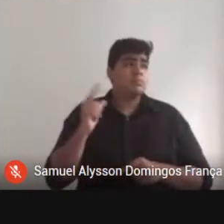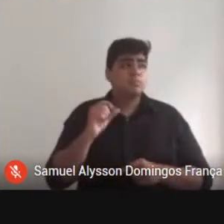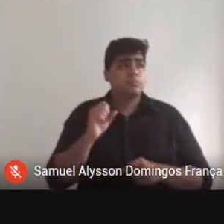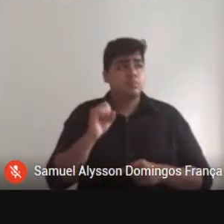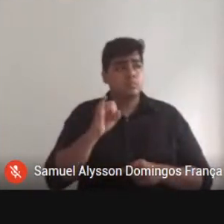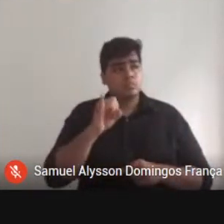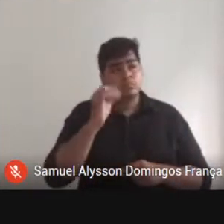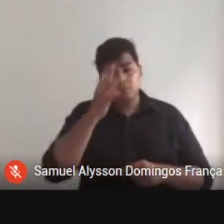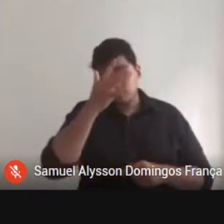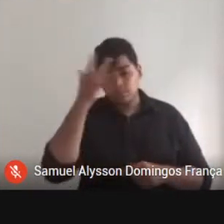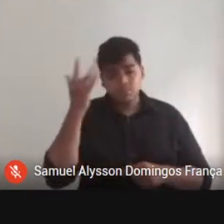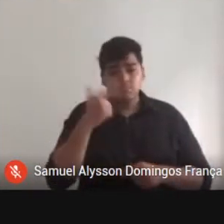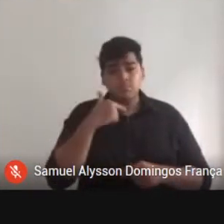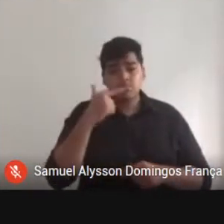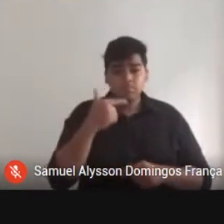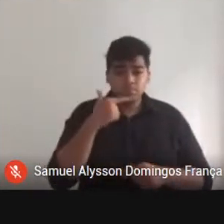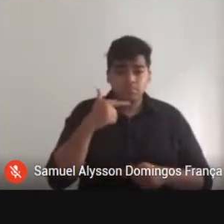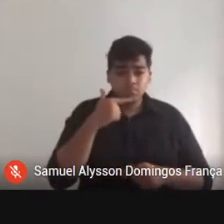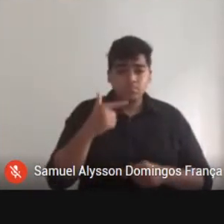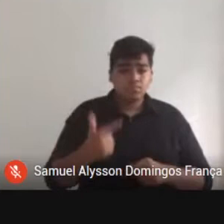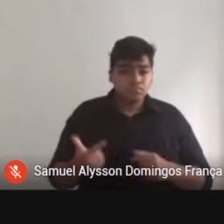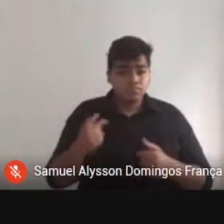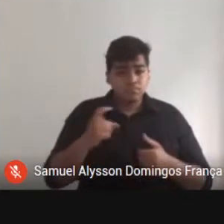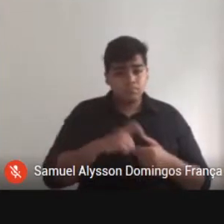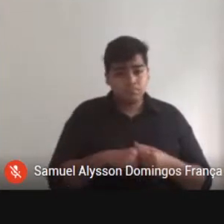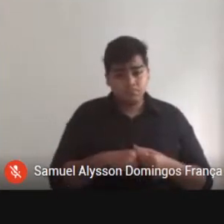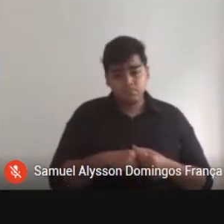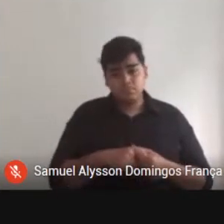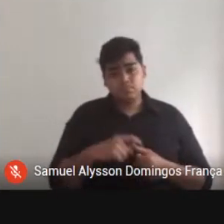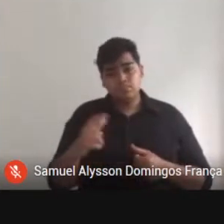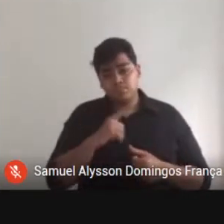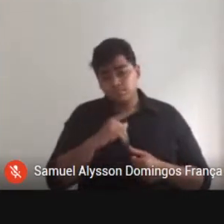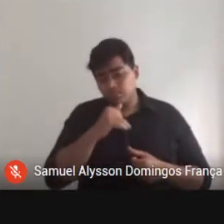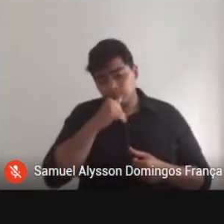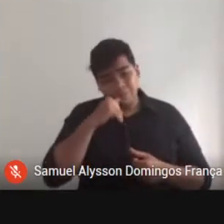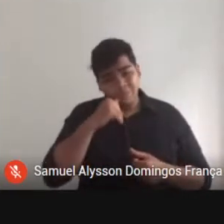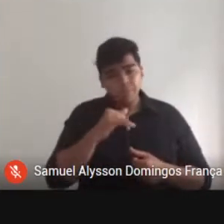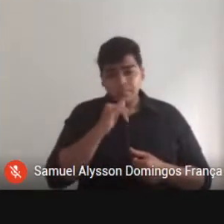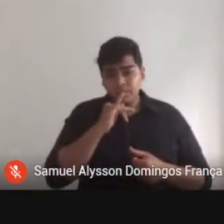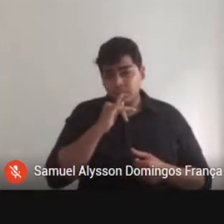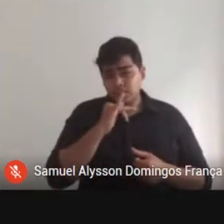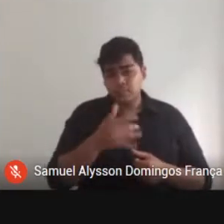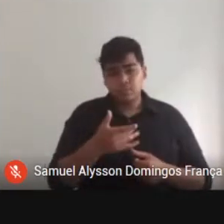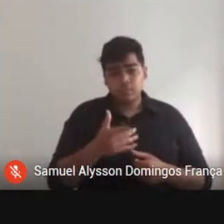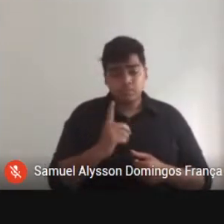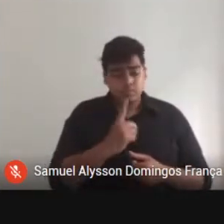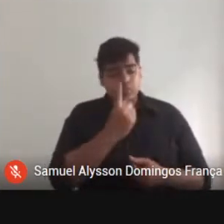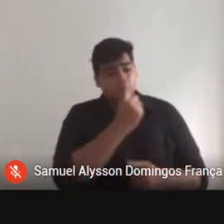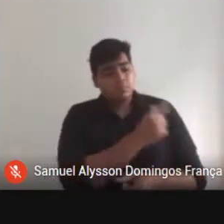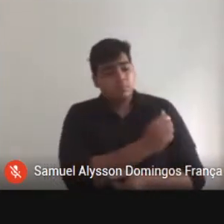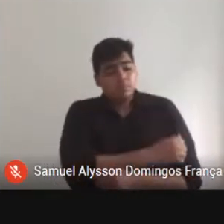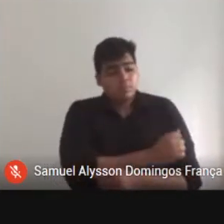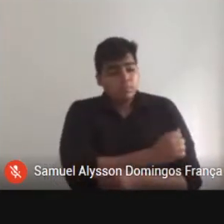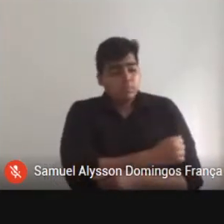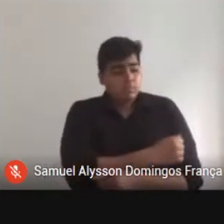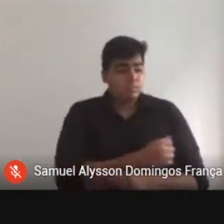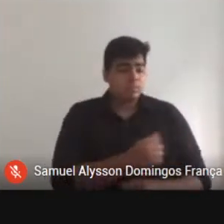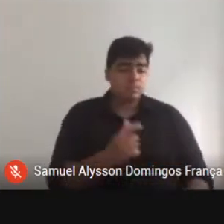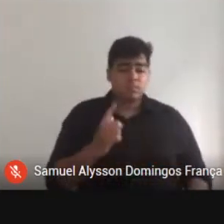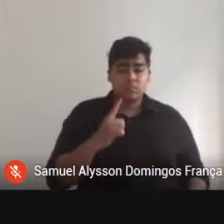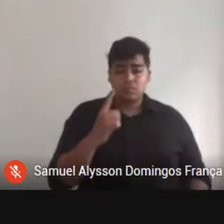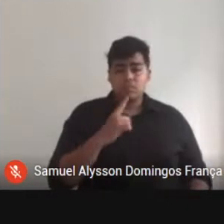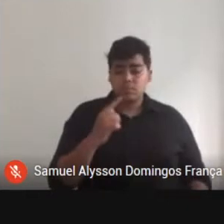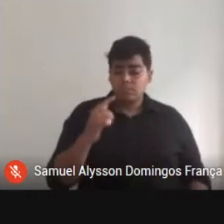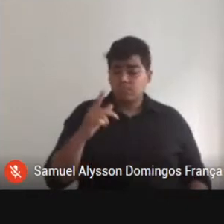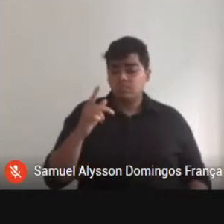que não estava consistente, ele voltava uma etapa, né? Está aí, por exemplo, um exemplo de uma aluna testando já na etapa de prototipagem,